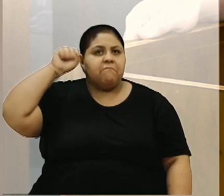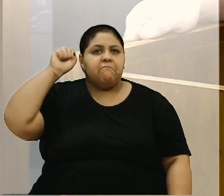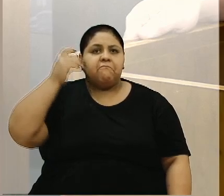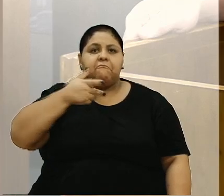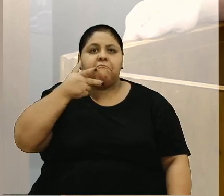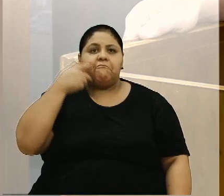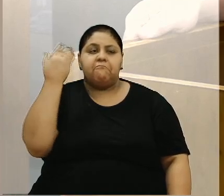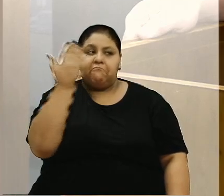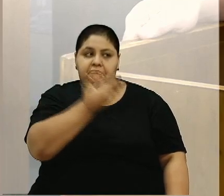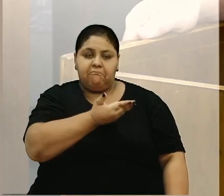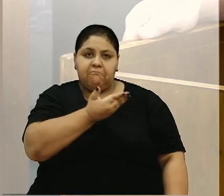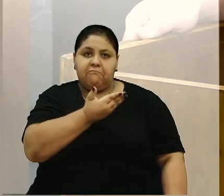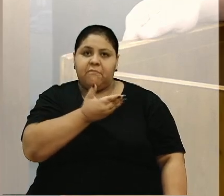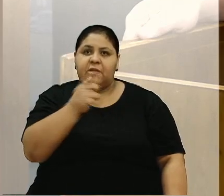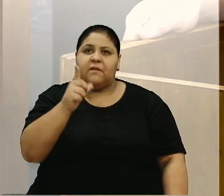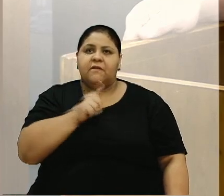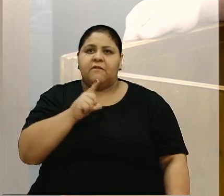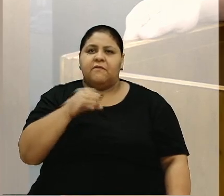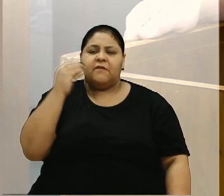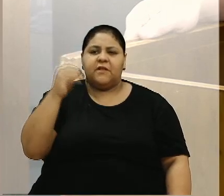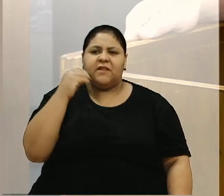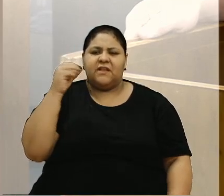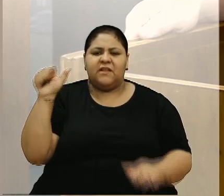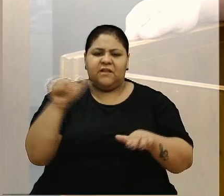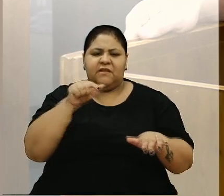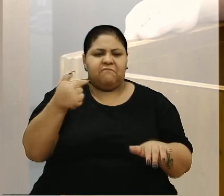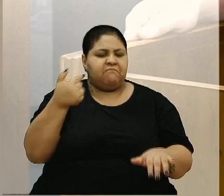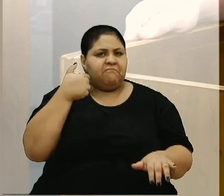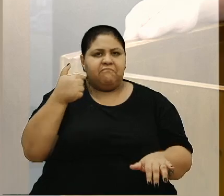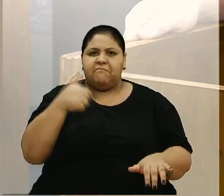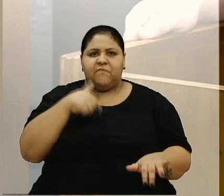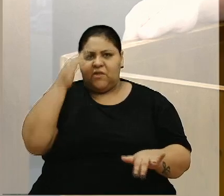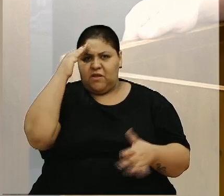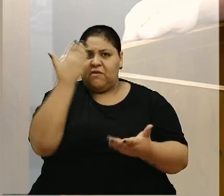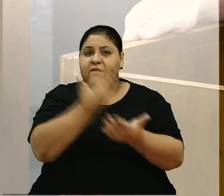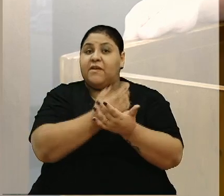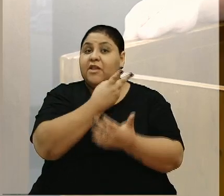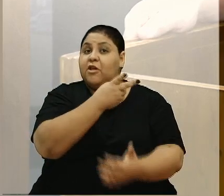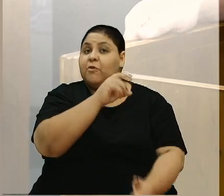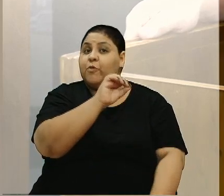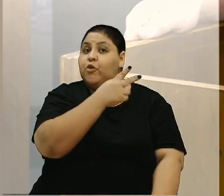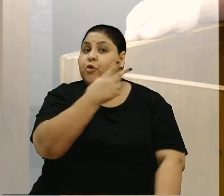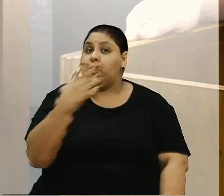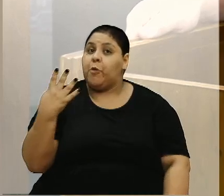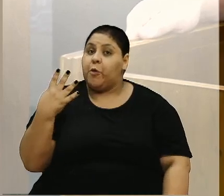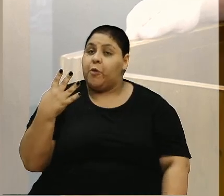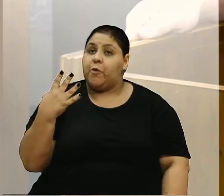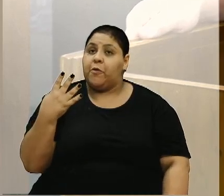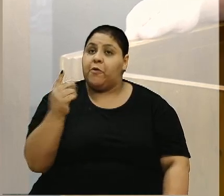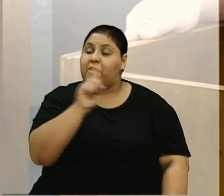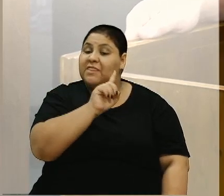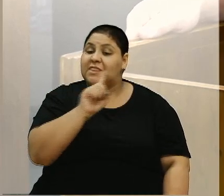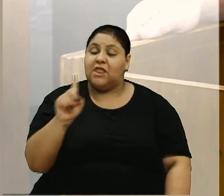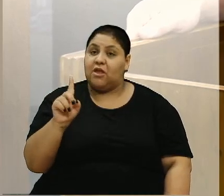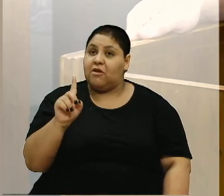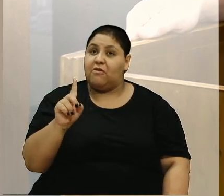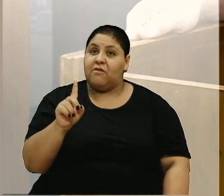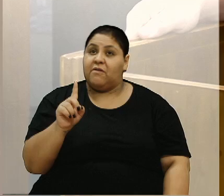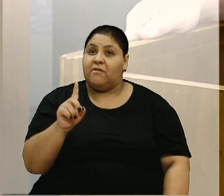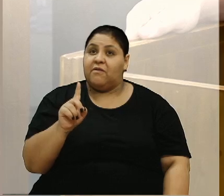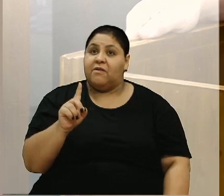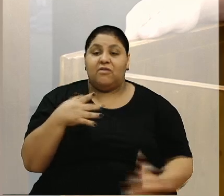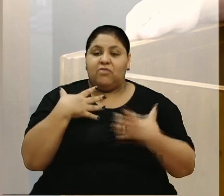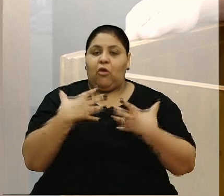senhor, tá? Tive uma experiência semana passada que é inacreditável. Isso em 2024 não dá de forma alguma